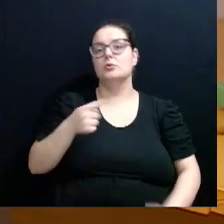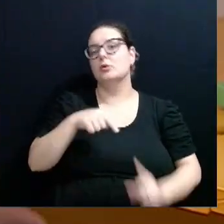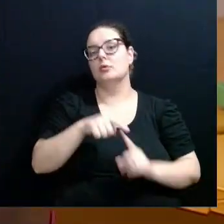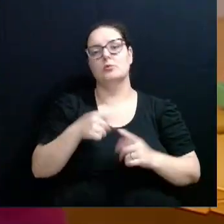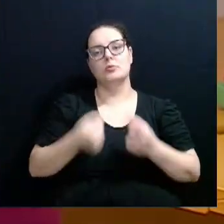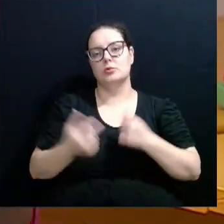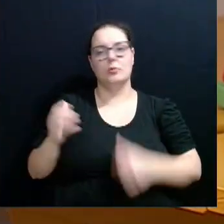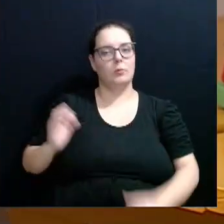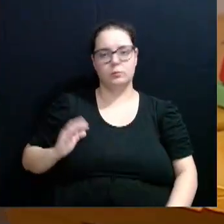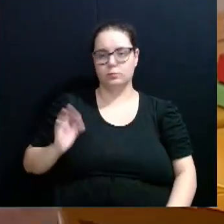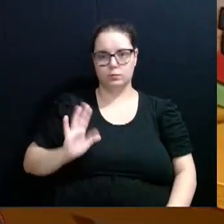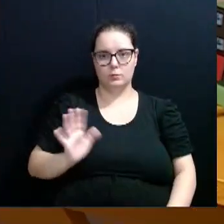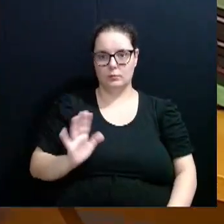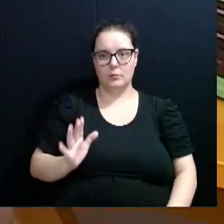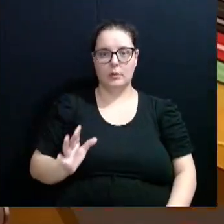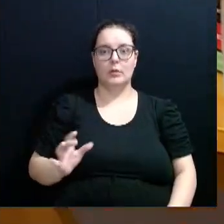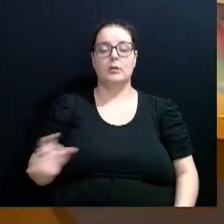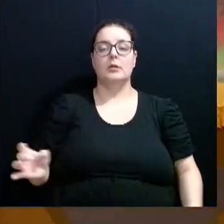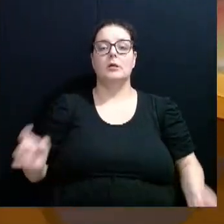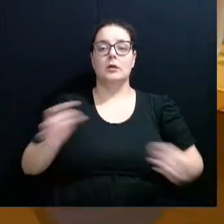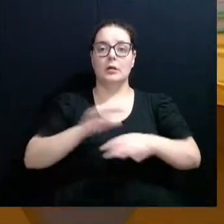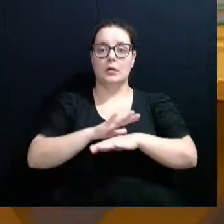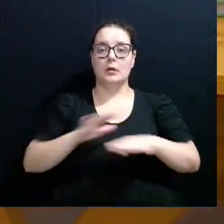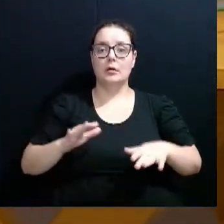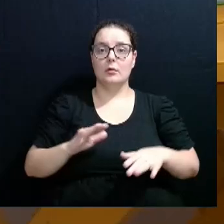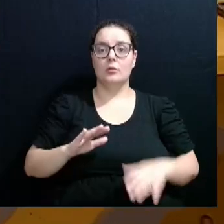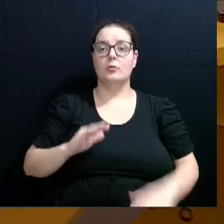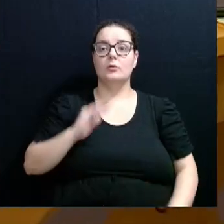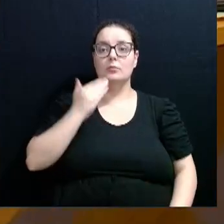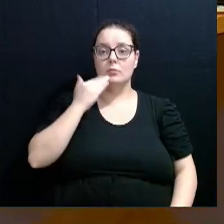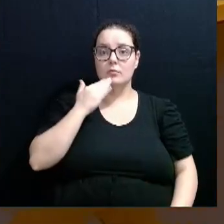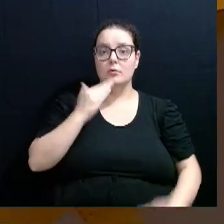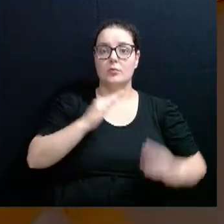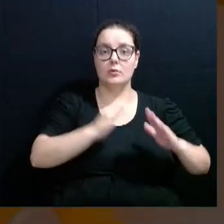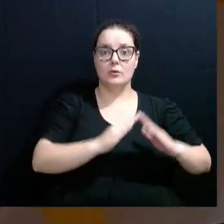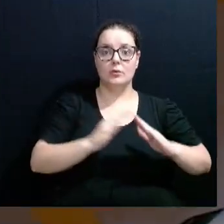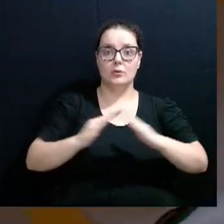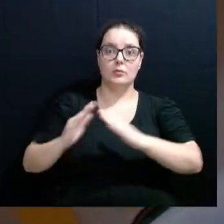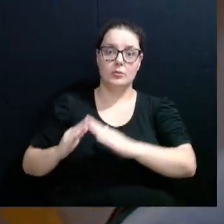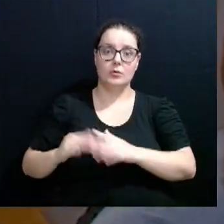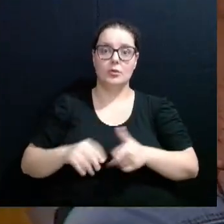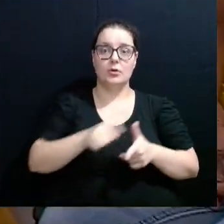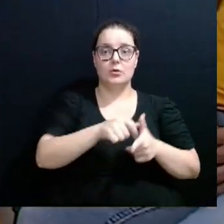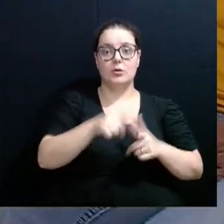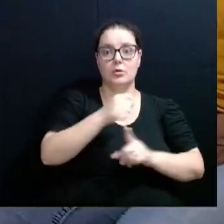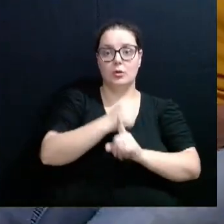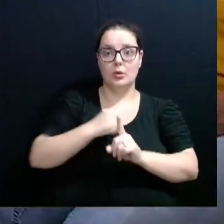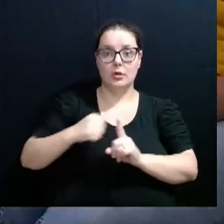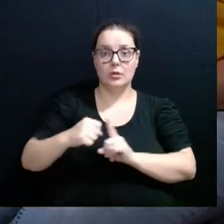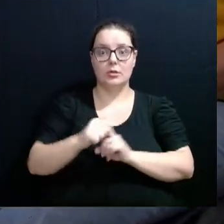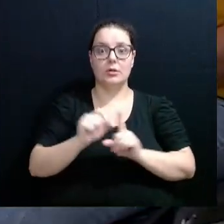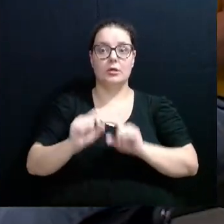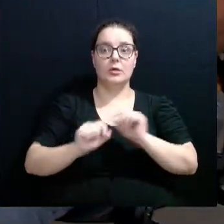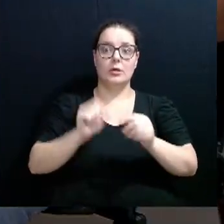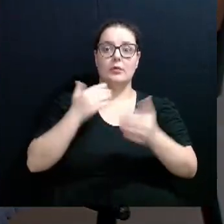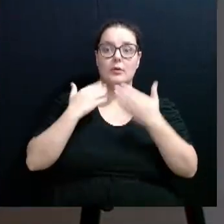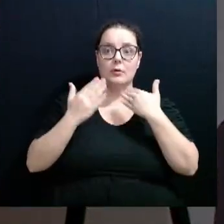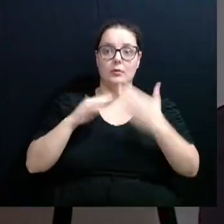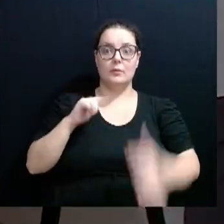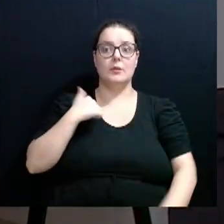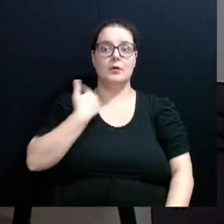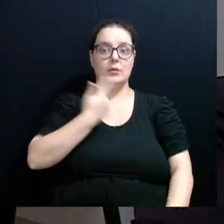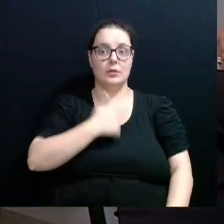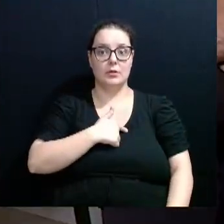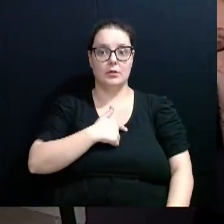no combate ao déficit habitacional através do modelo de locação social. Quem vai conversar com a gente é a